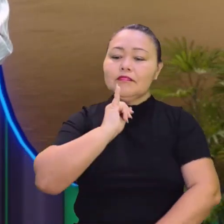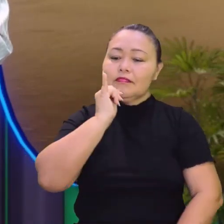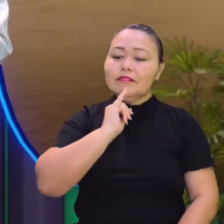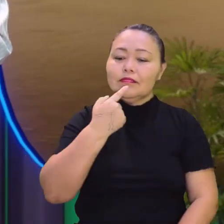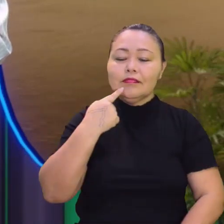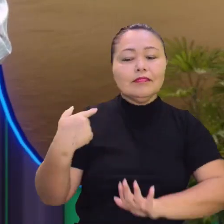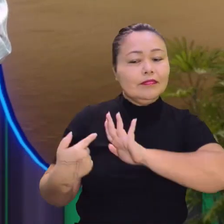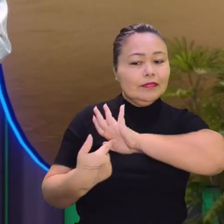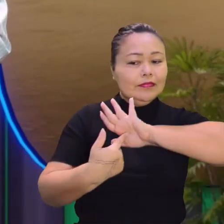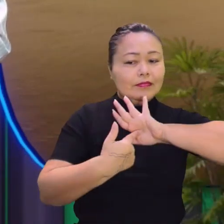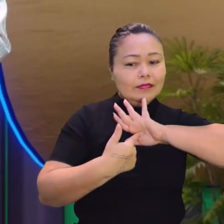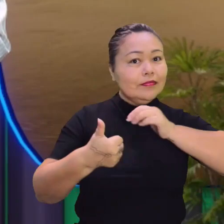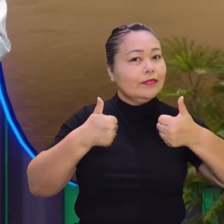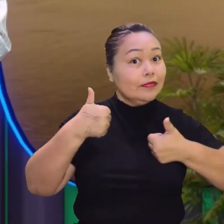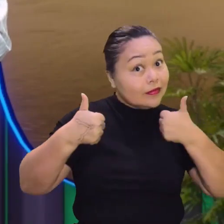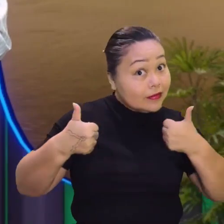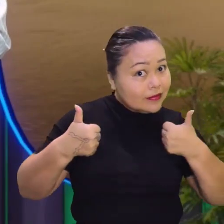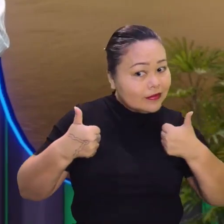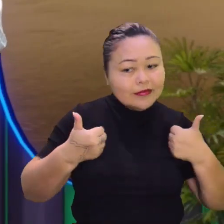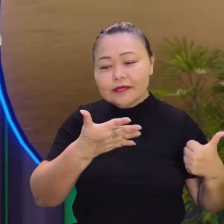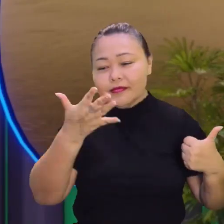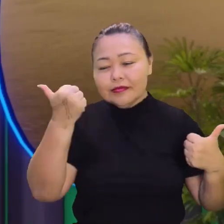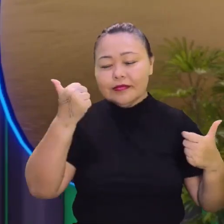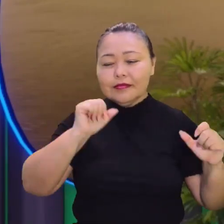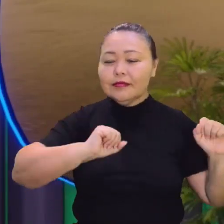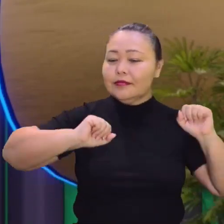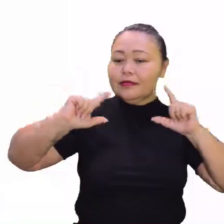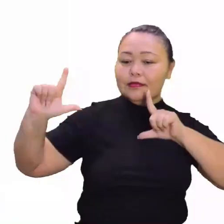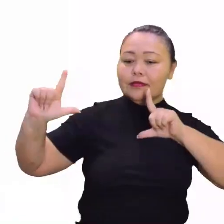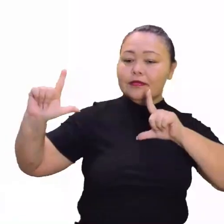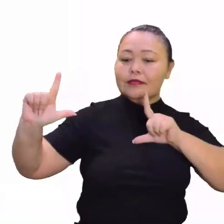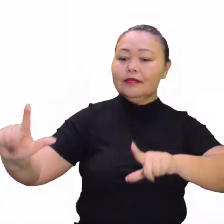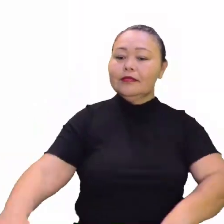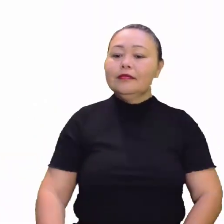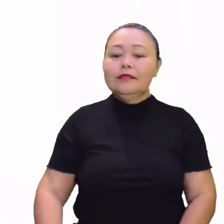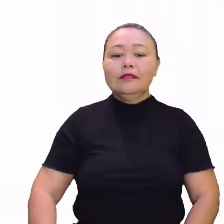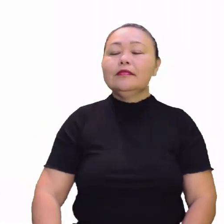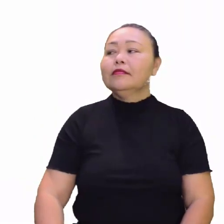gente trouxe para vocês. Beleza? Vamos lá, de olho na tela.